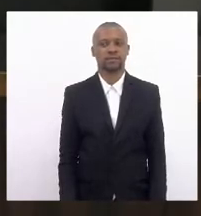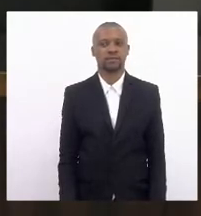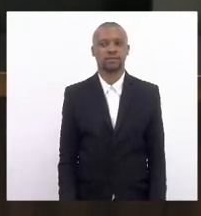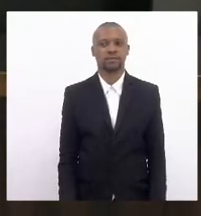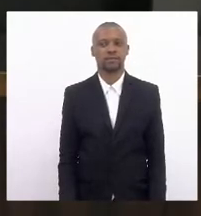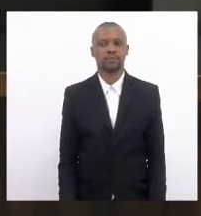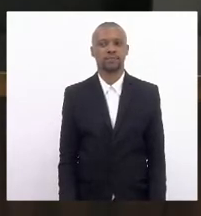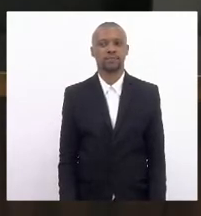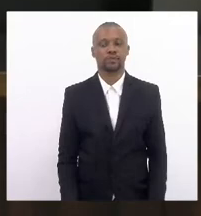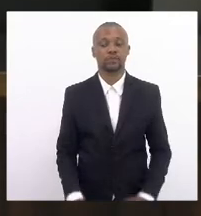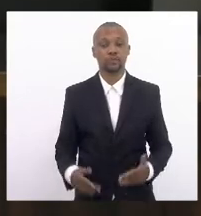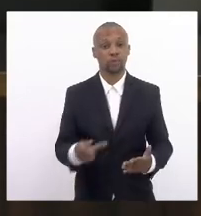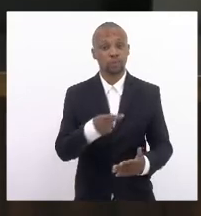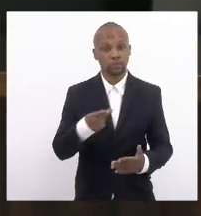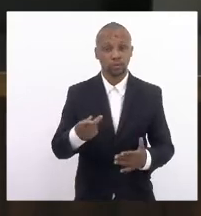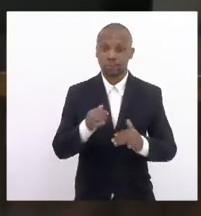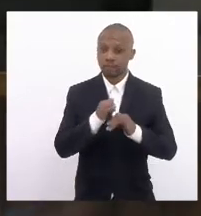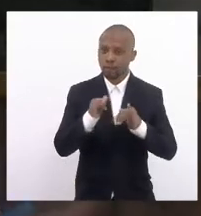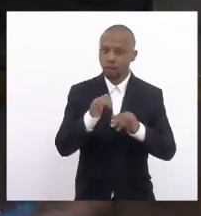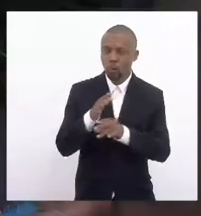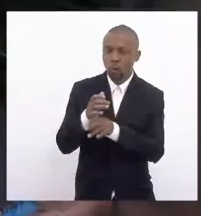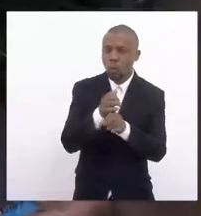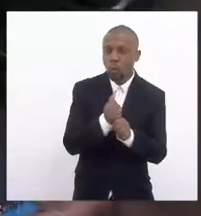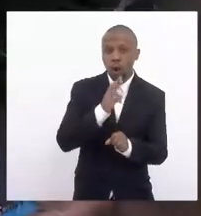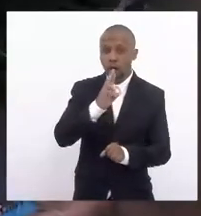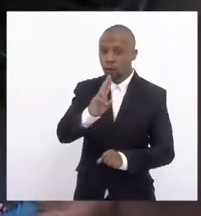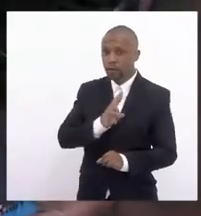A presidência irá proclamar o resultado.